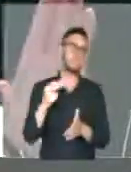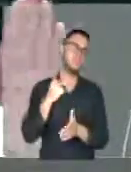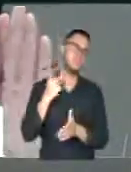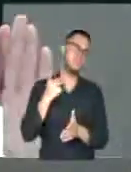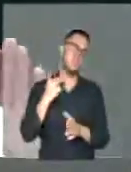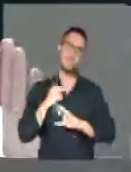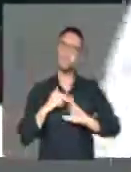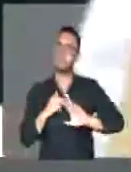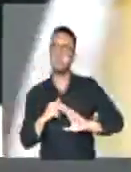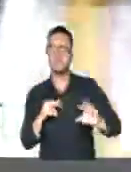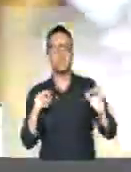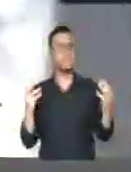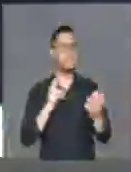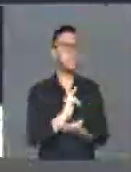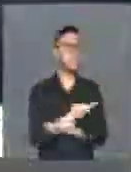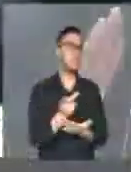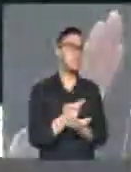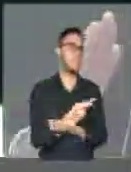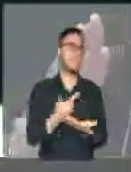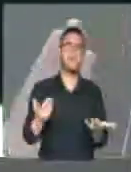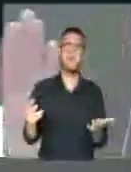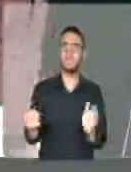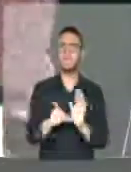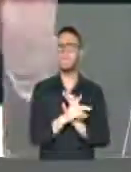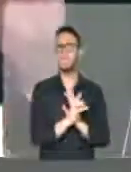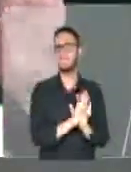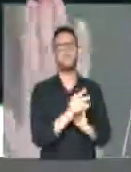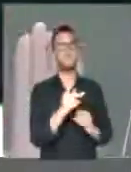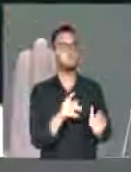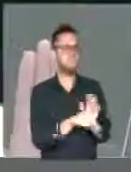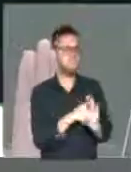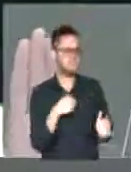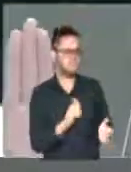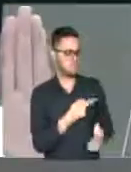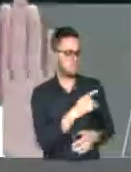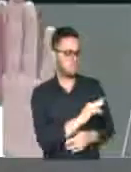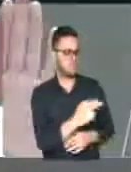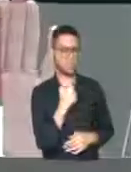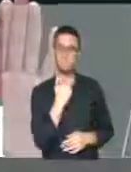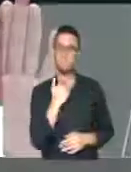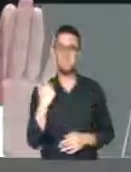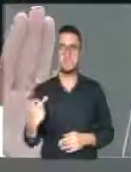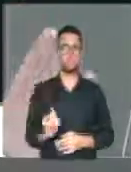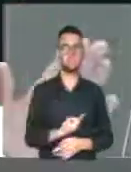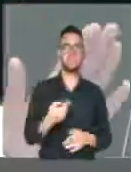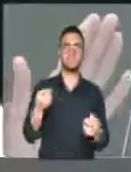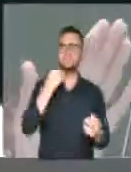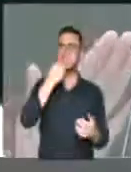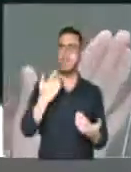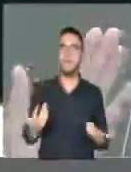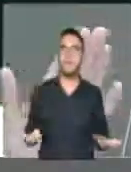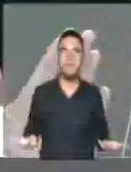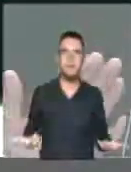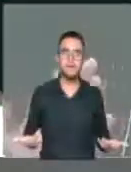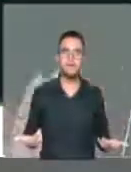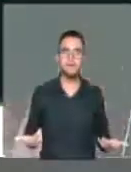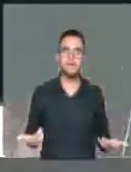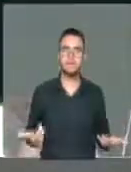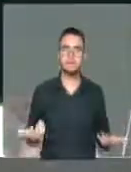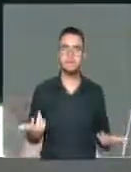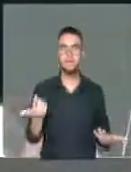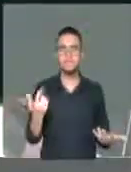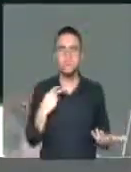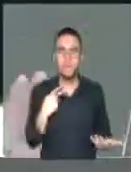é, com o nosso PT não pode, nós somos bons, aí não